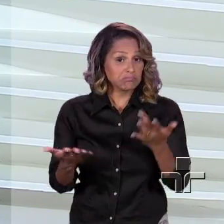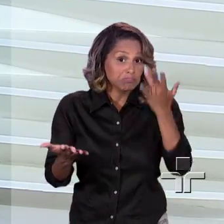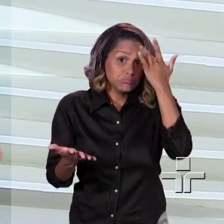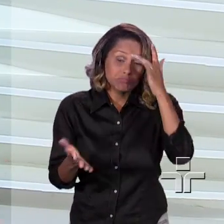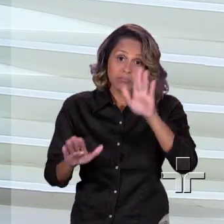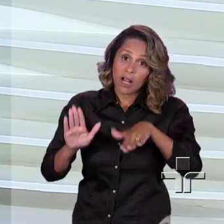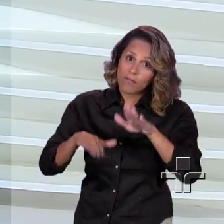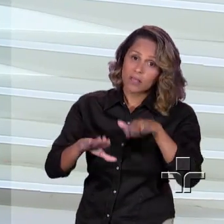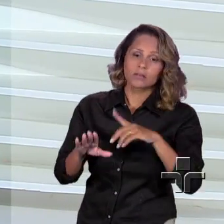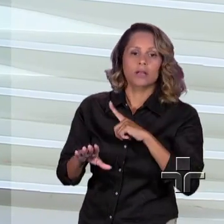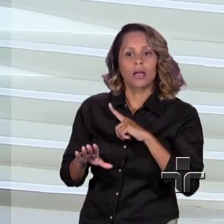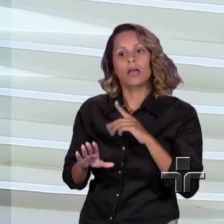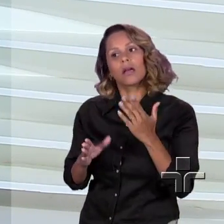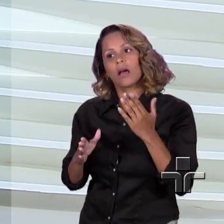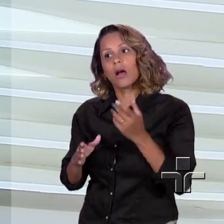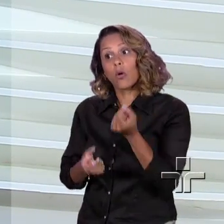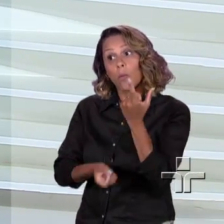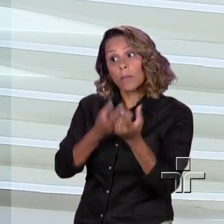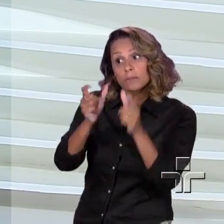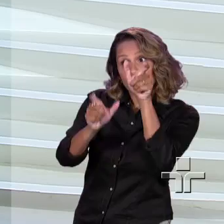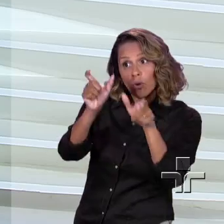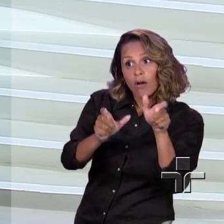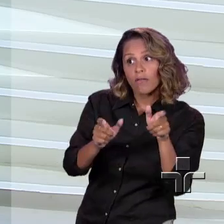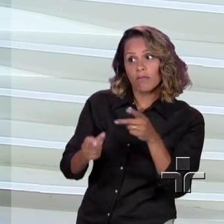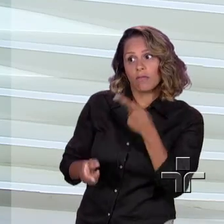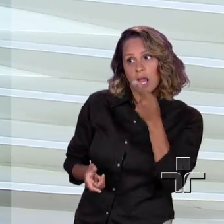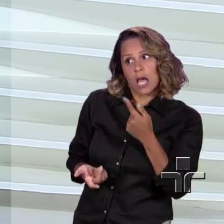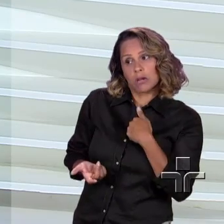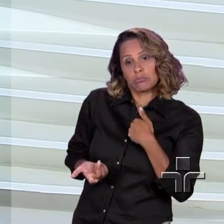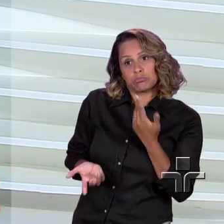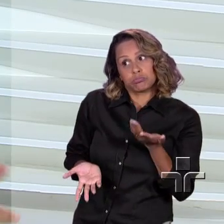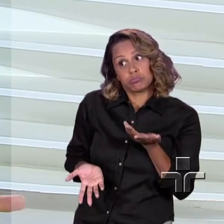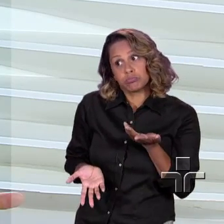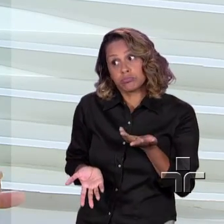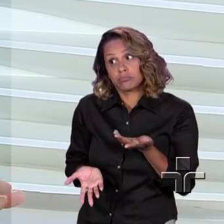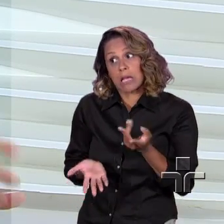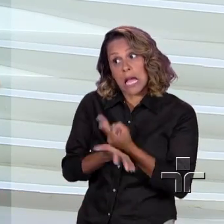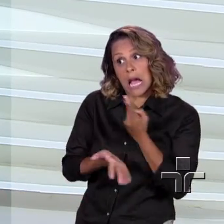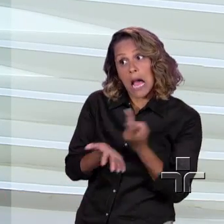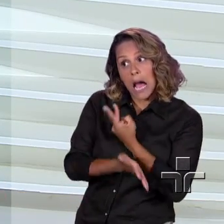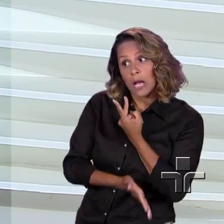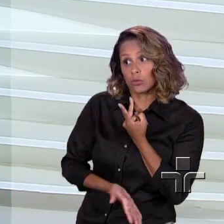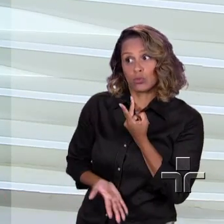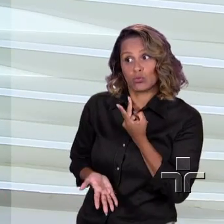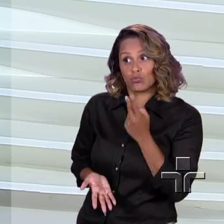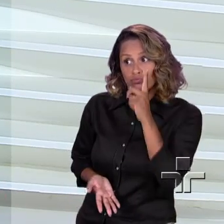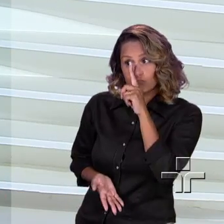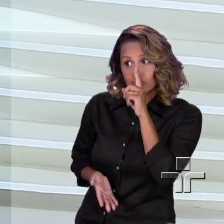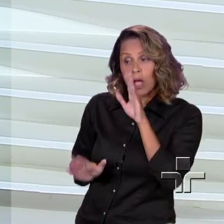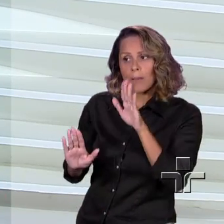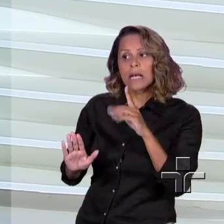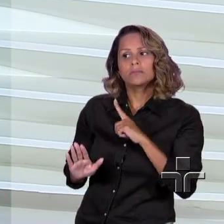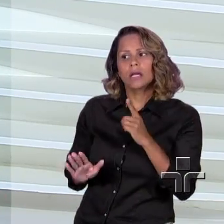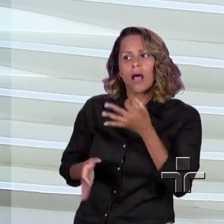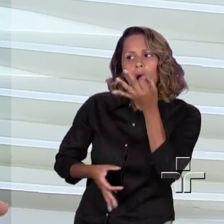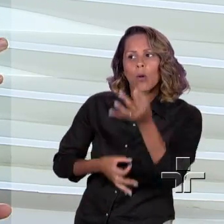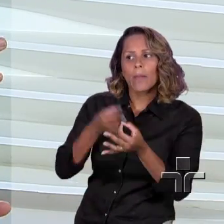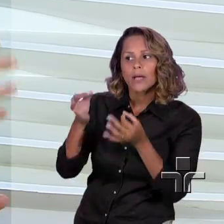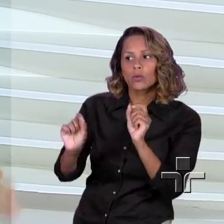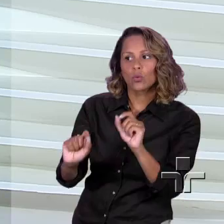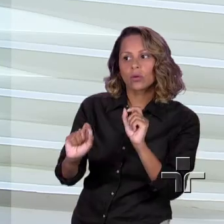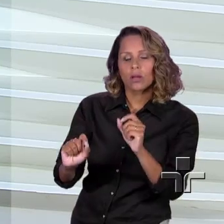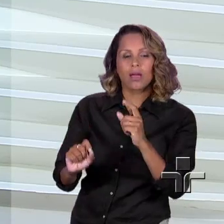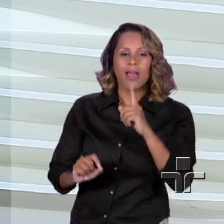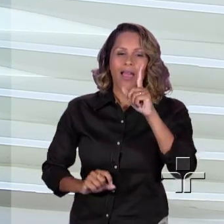ser que alguém vai revelar que estou equivocado, pode ser que esteja equivocado, mas tem outro elemento. É uma